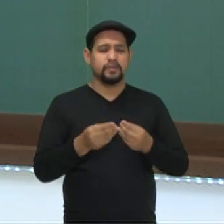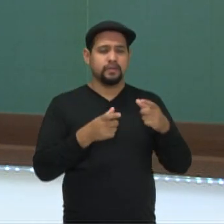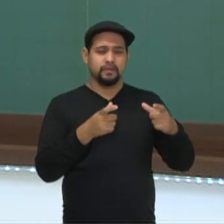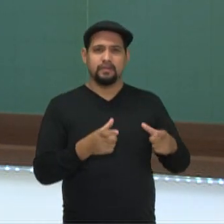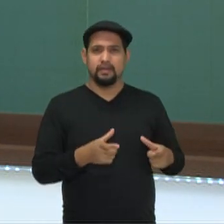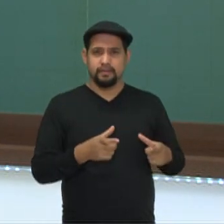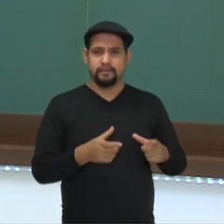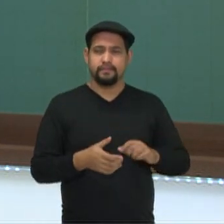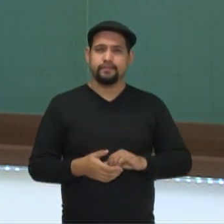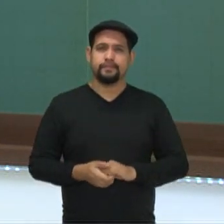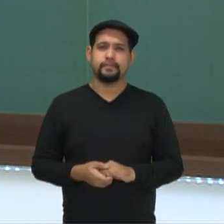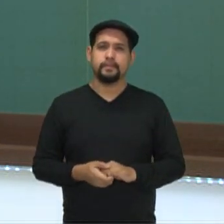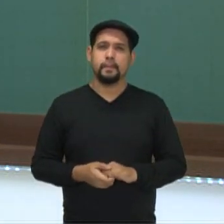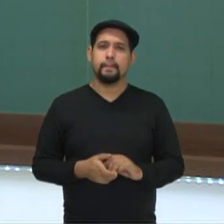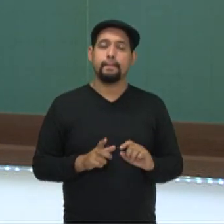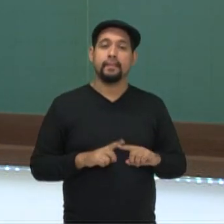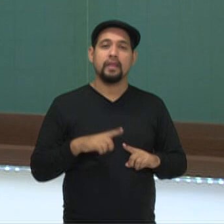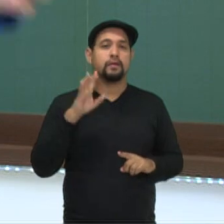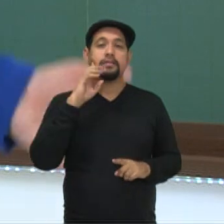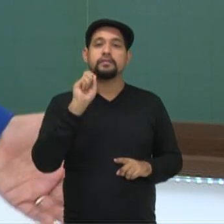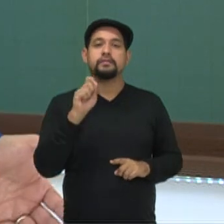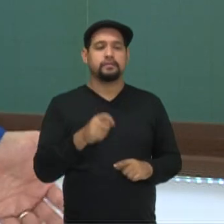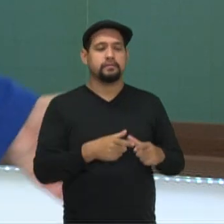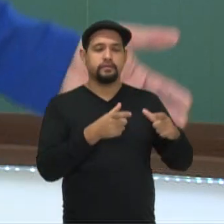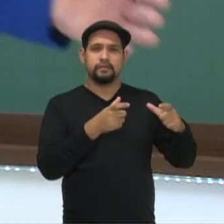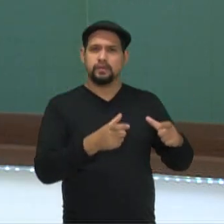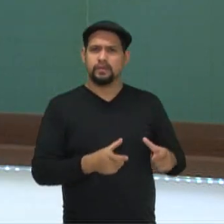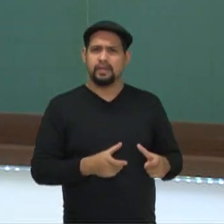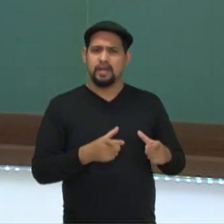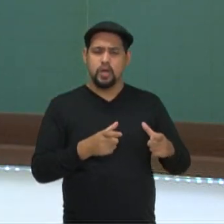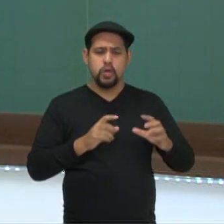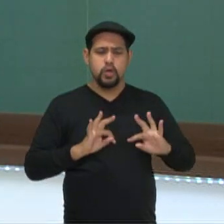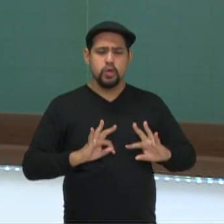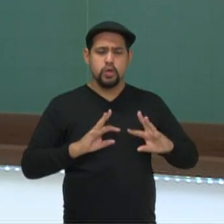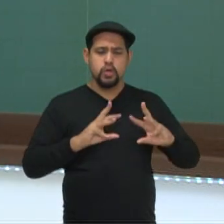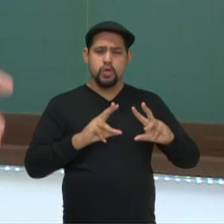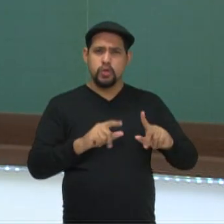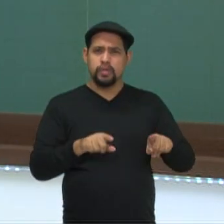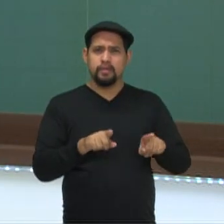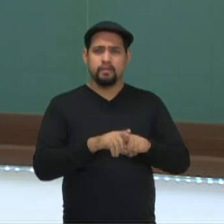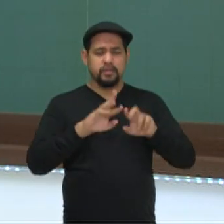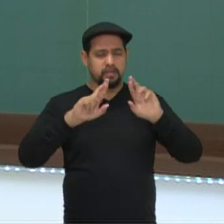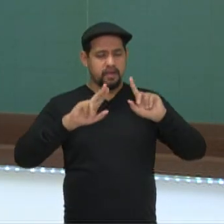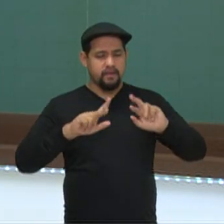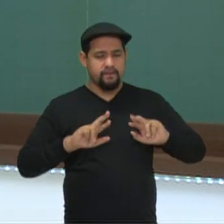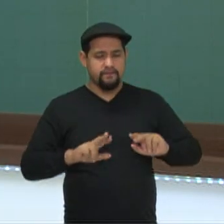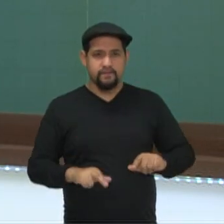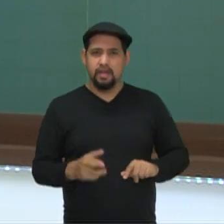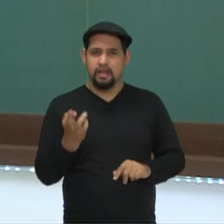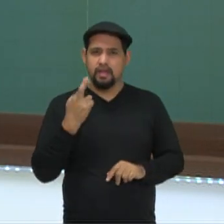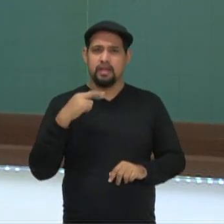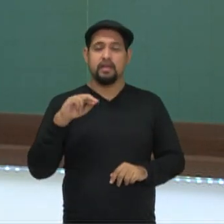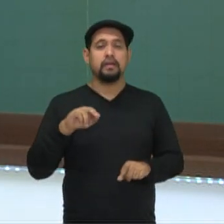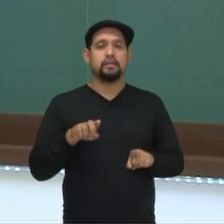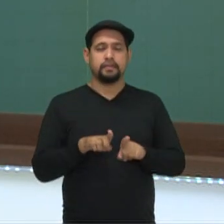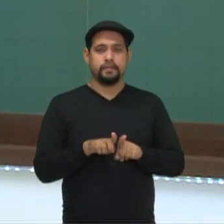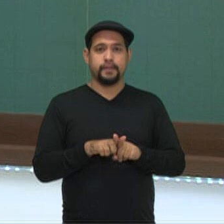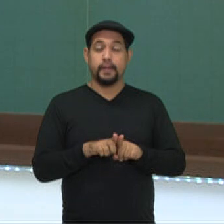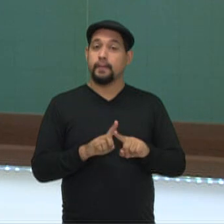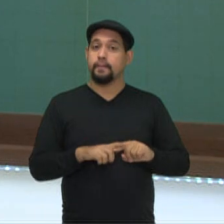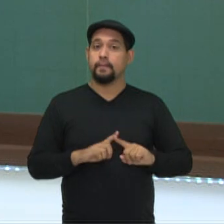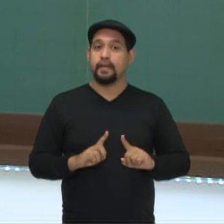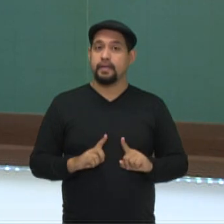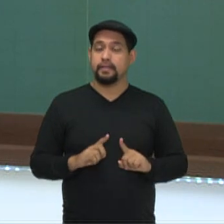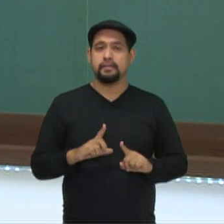sagrado. Então, quer dizer, no lugar sagrado, todos os elementos da diversidade religiosa se reúnem.